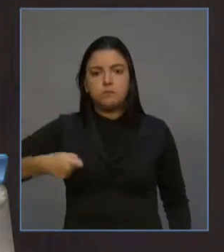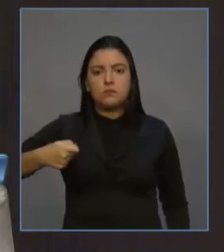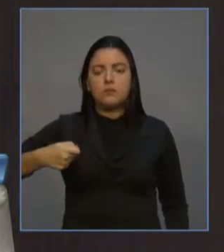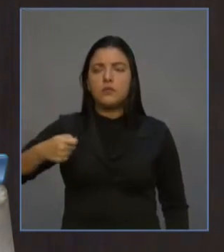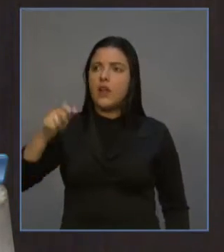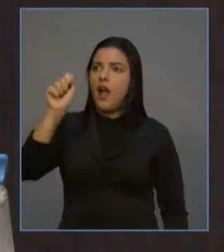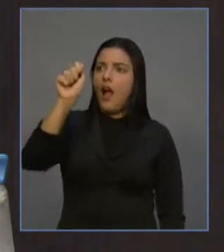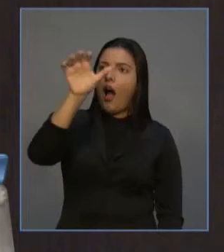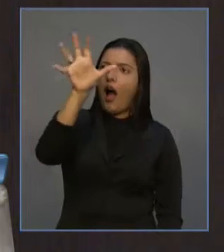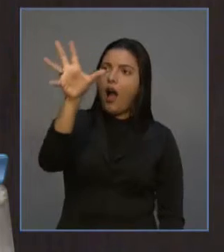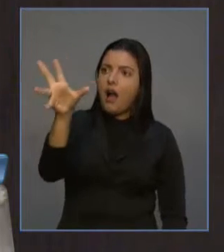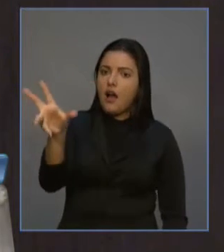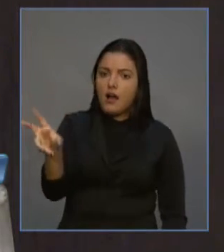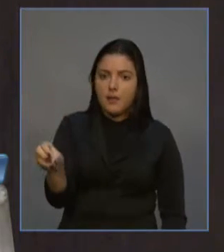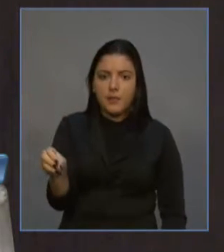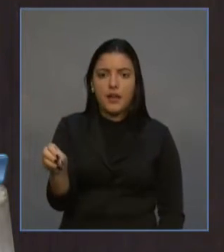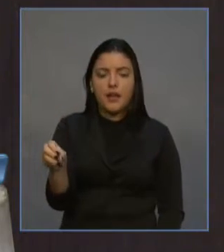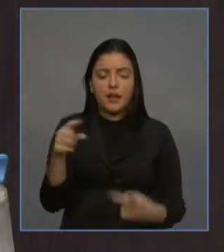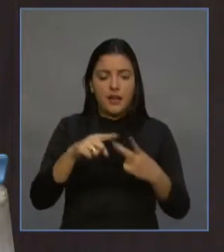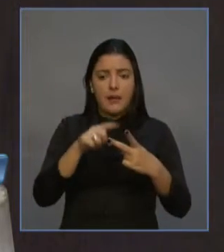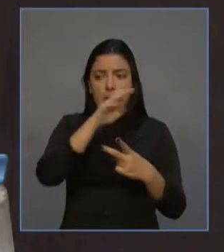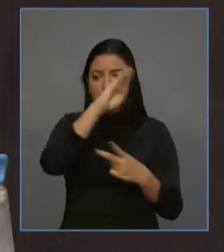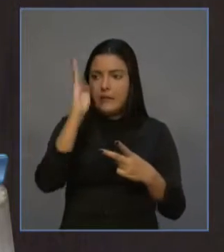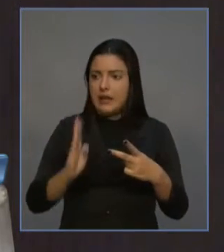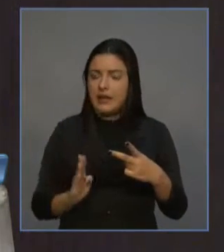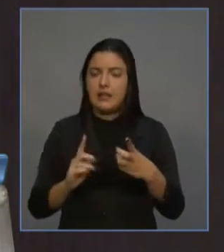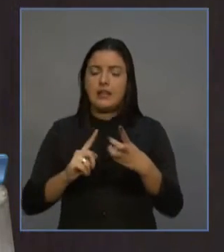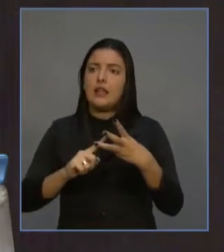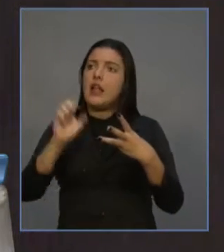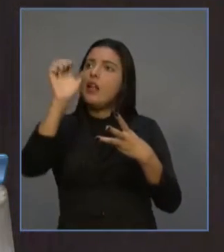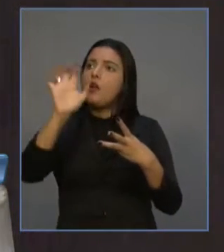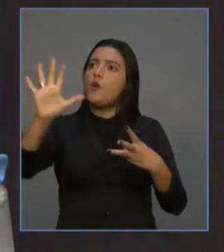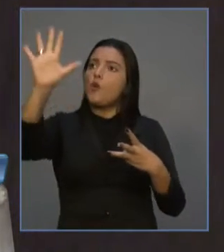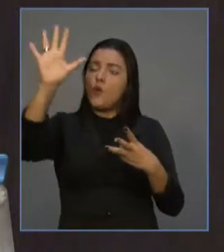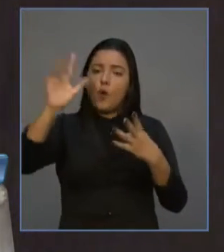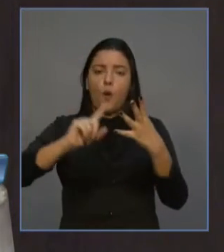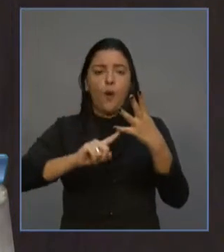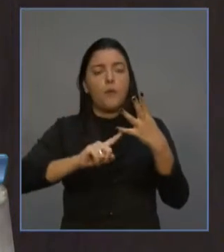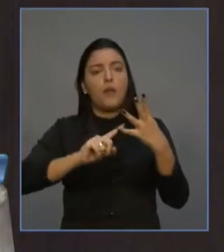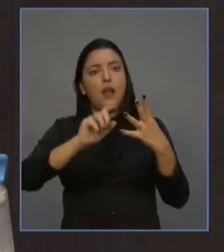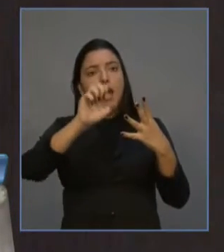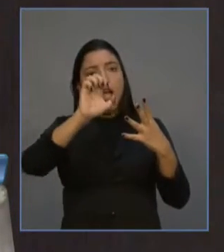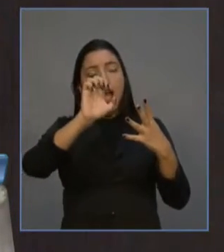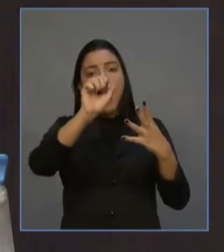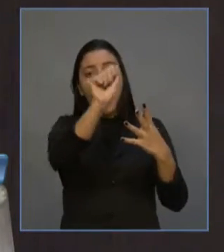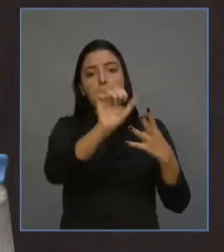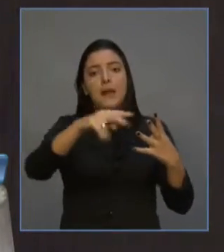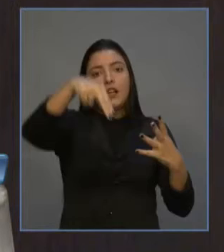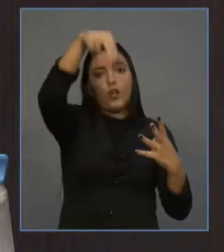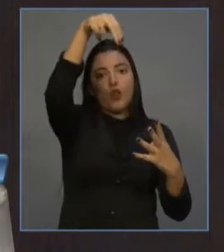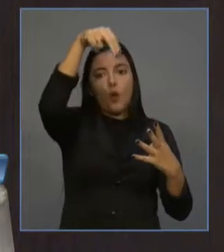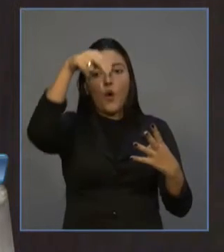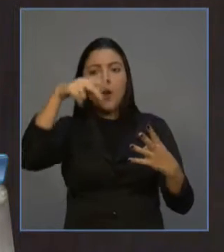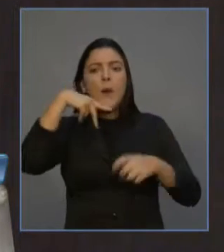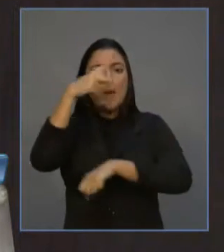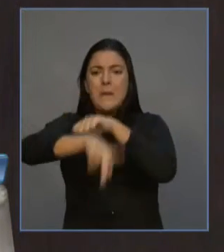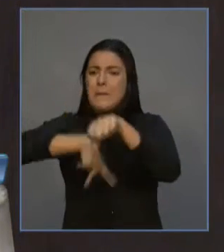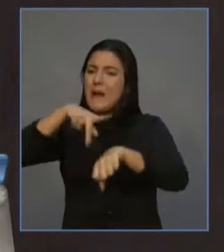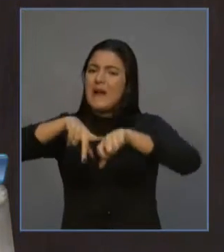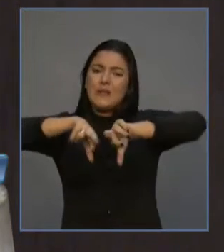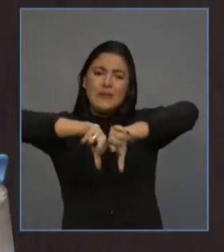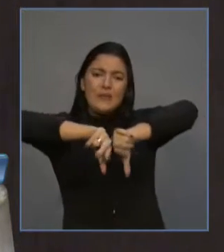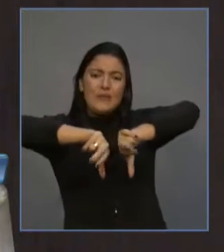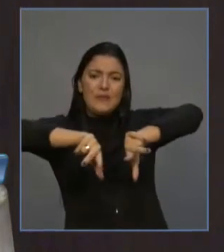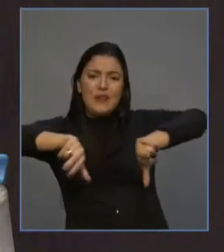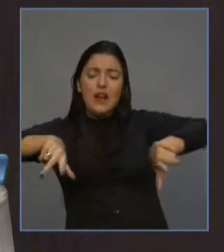América Latina, aqui no Brasil, na Europa, na América do Norte, em vários países,